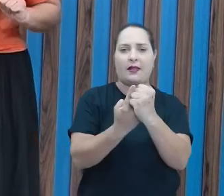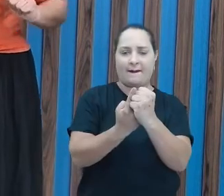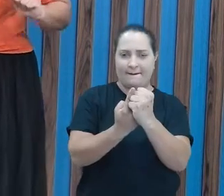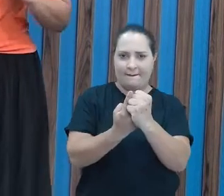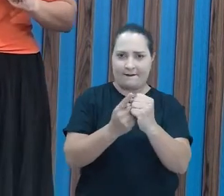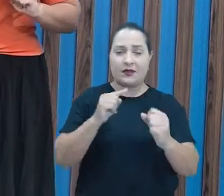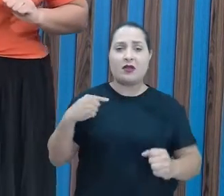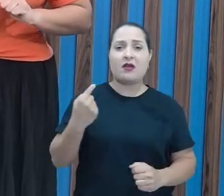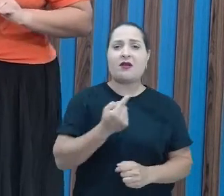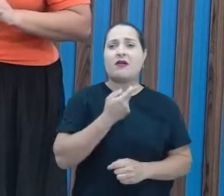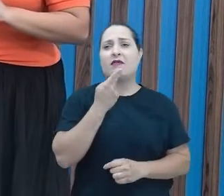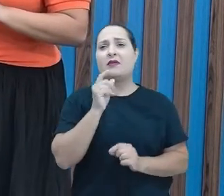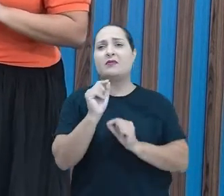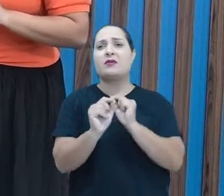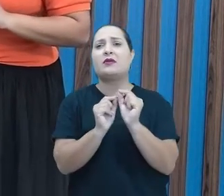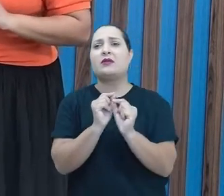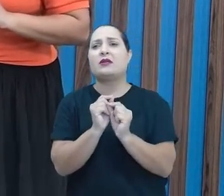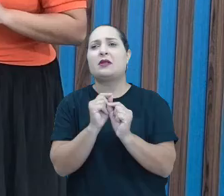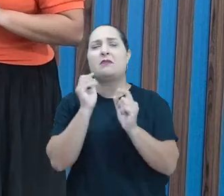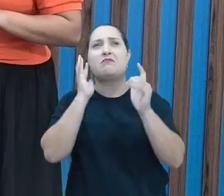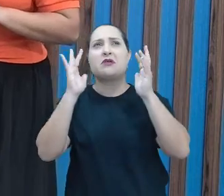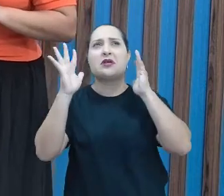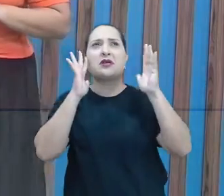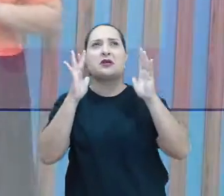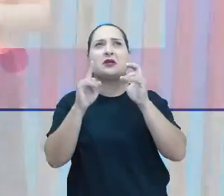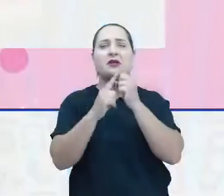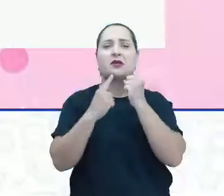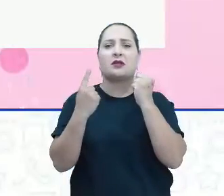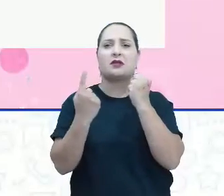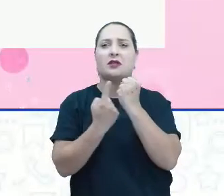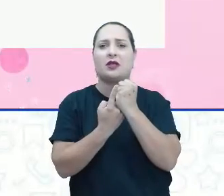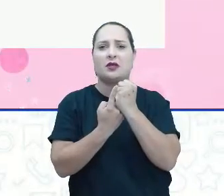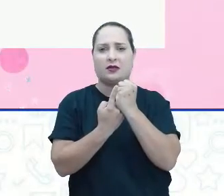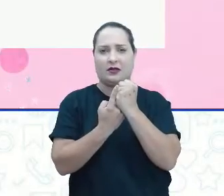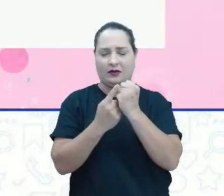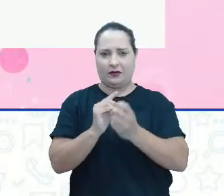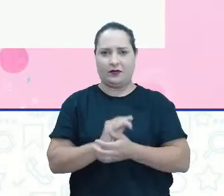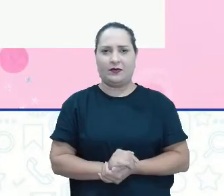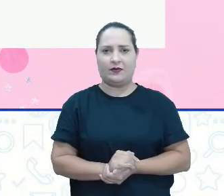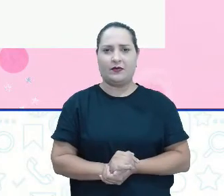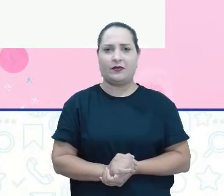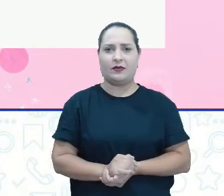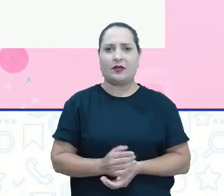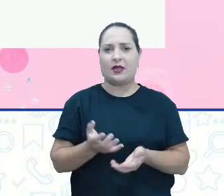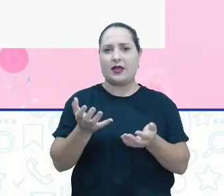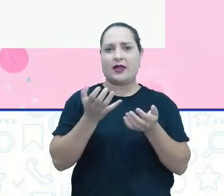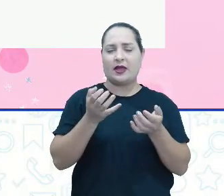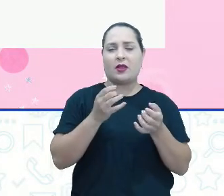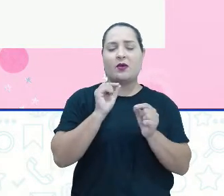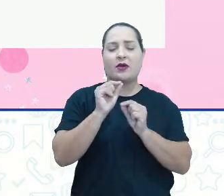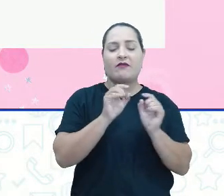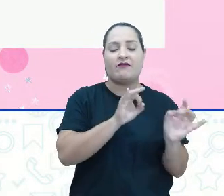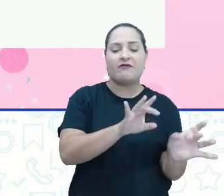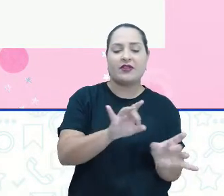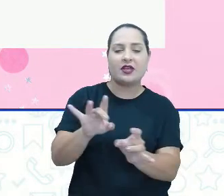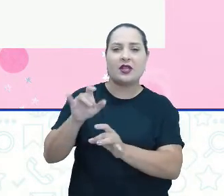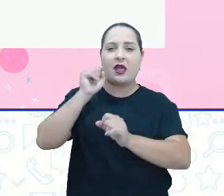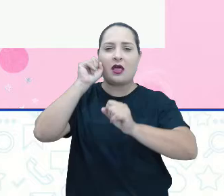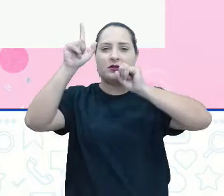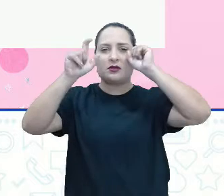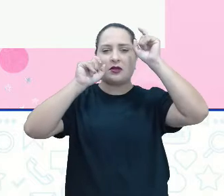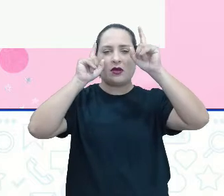E quando a gente fala nesse imaginário social, eles são discursos, né, que pretendem vender ideias. E é no